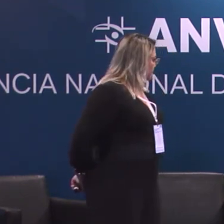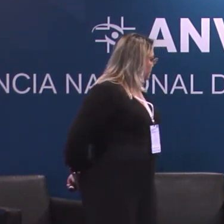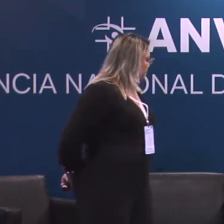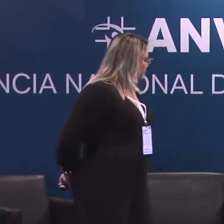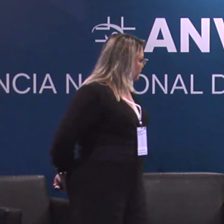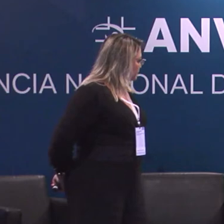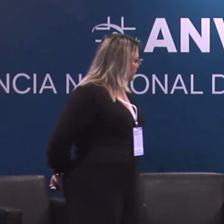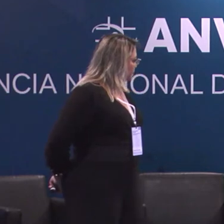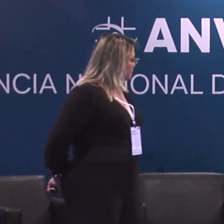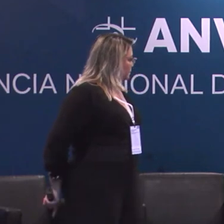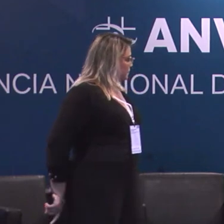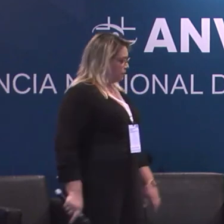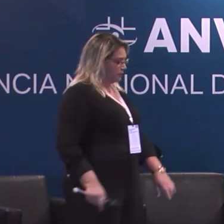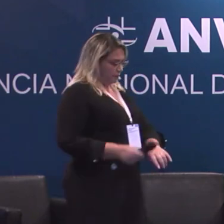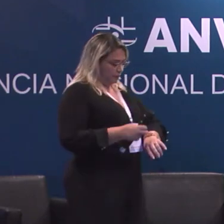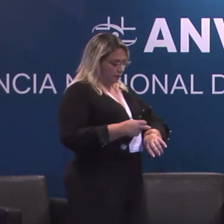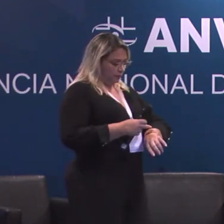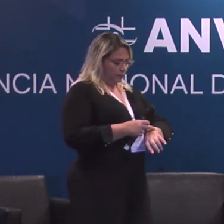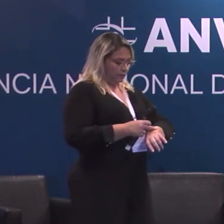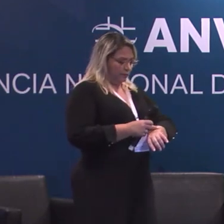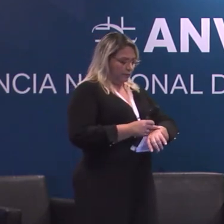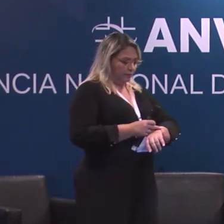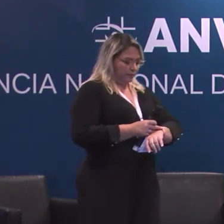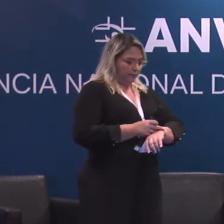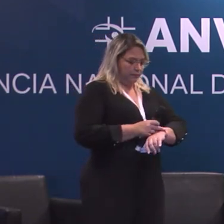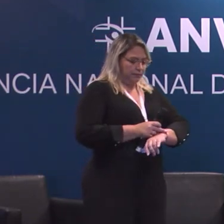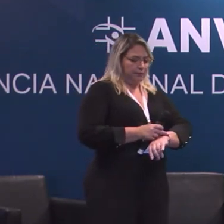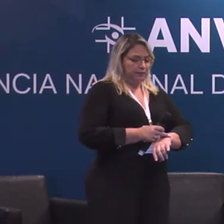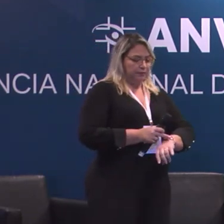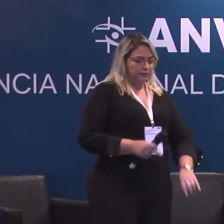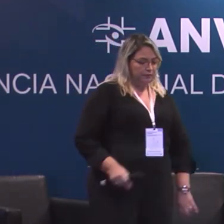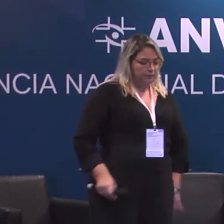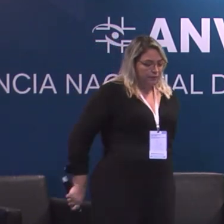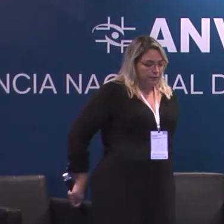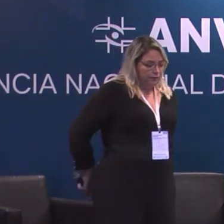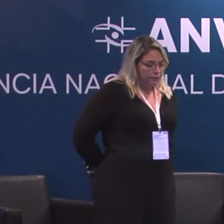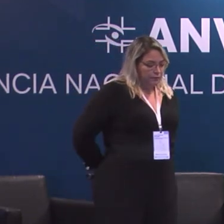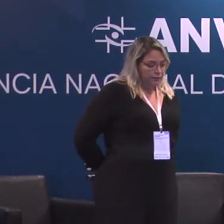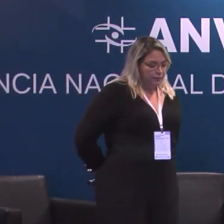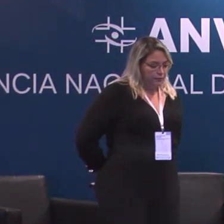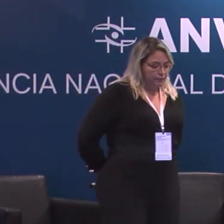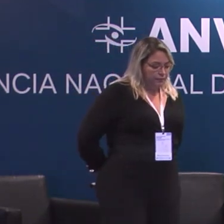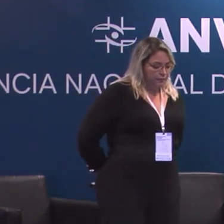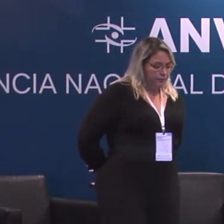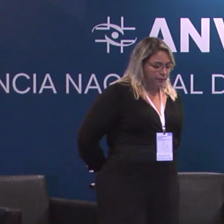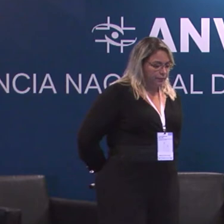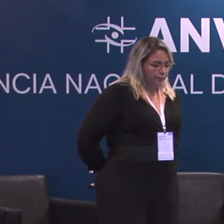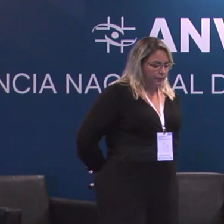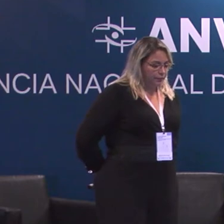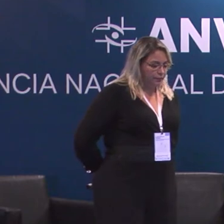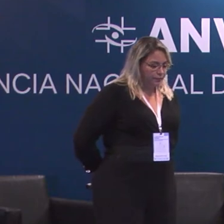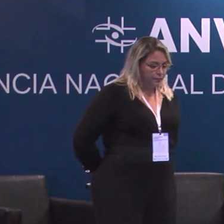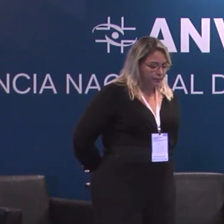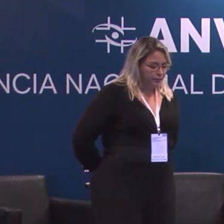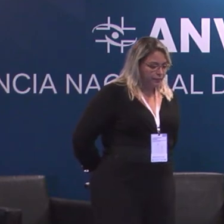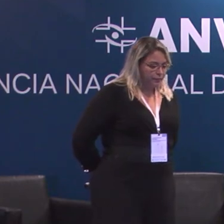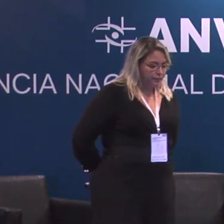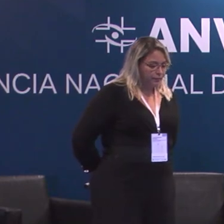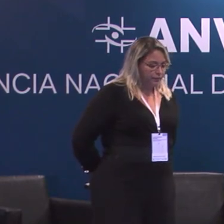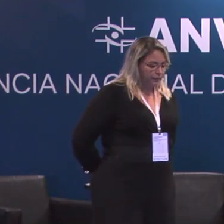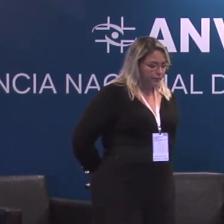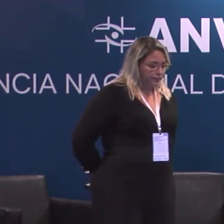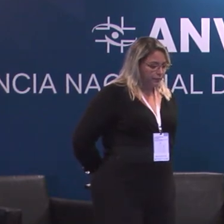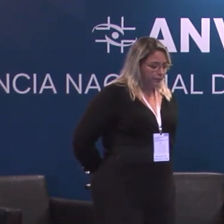dentro da Rede Nacional de Laboratórios de Vigilância Sanitária, você tem os lacens,